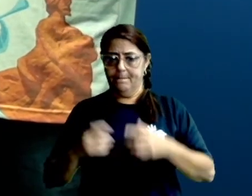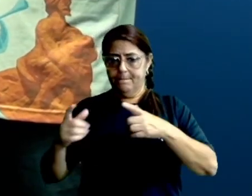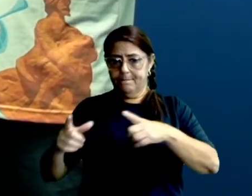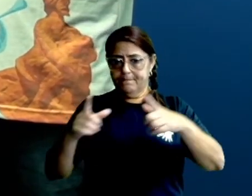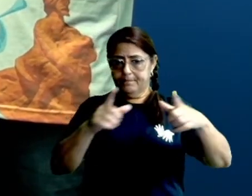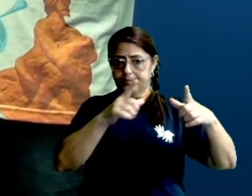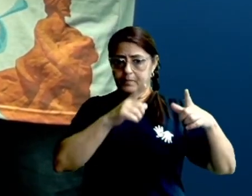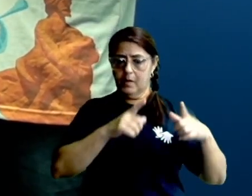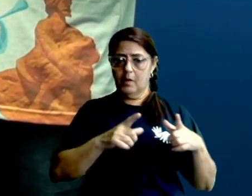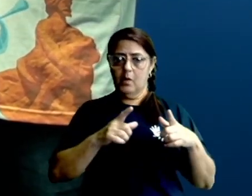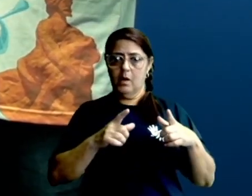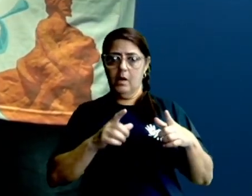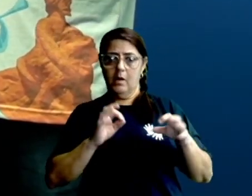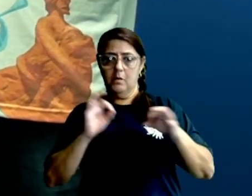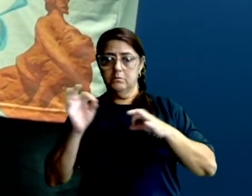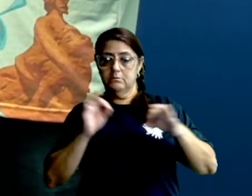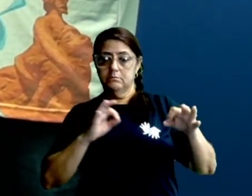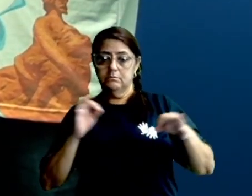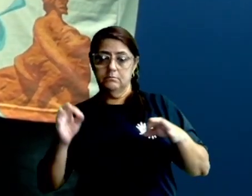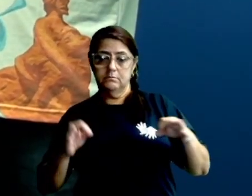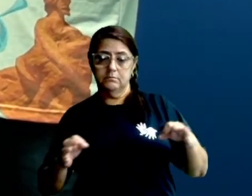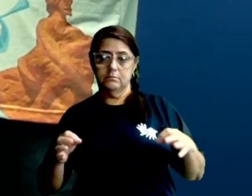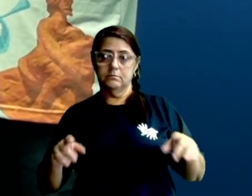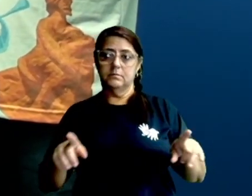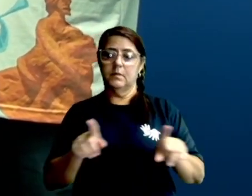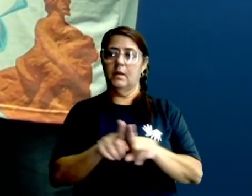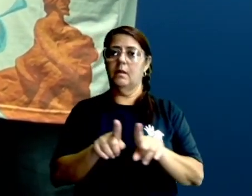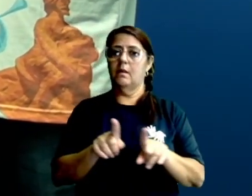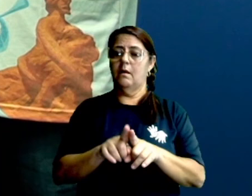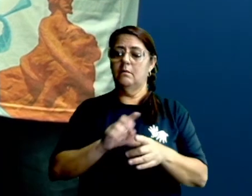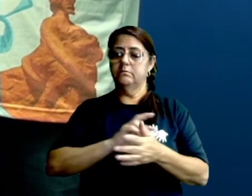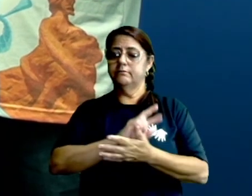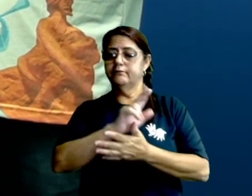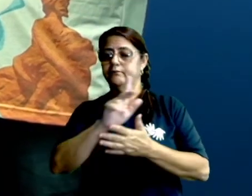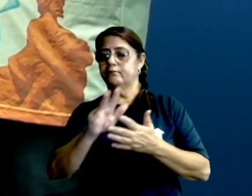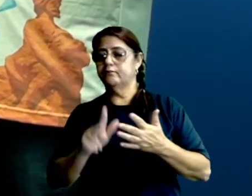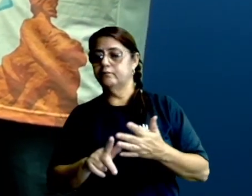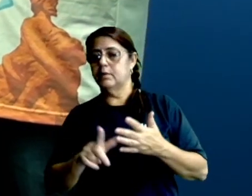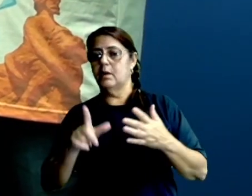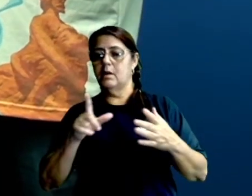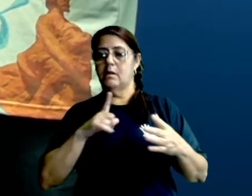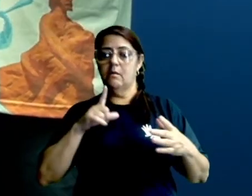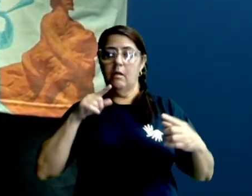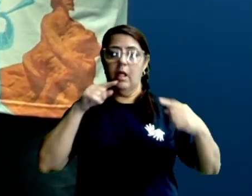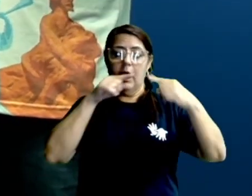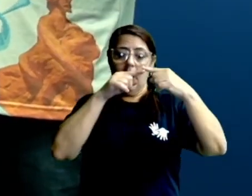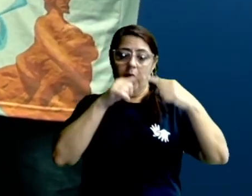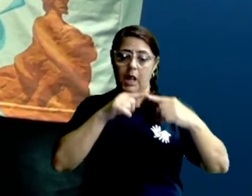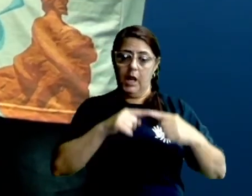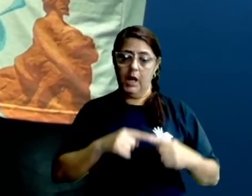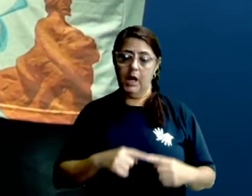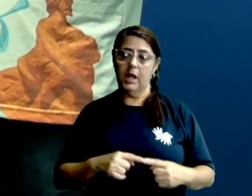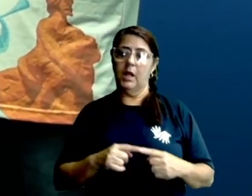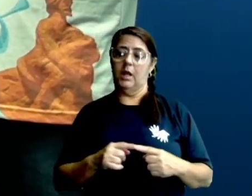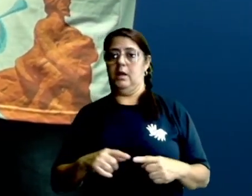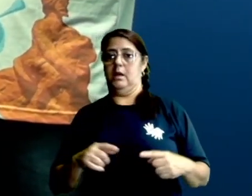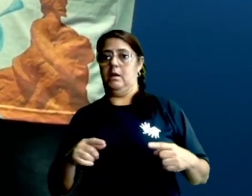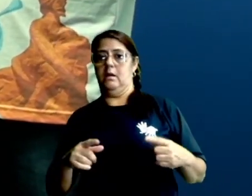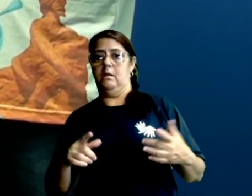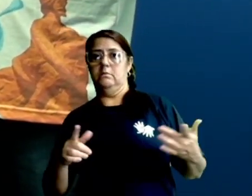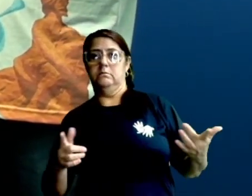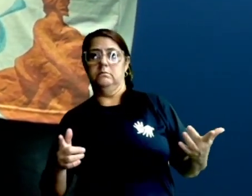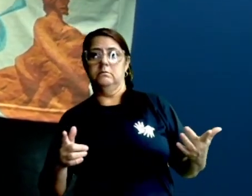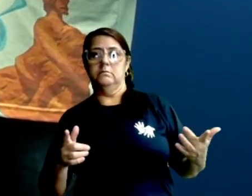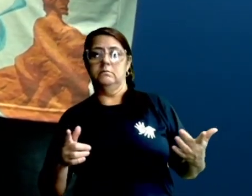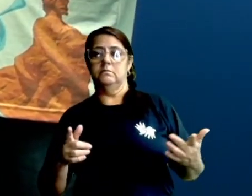localização estratégica, né, que é um golfo de Dardanelos, Bosforo, que ligam, né, ao mar